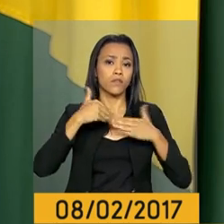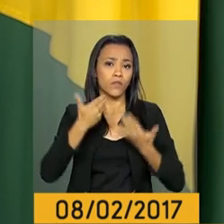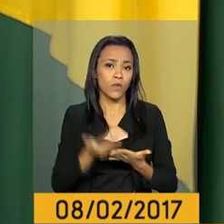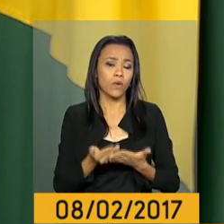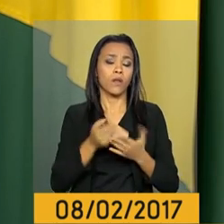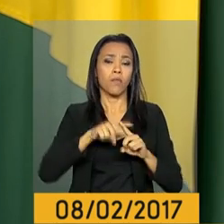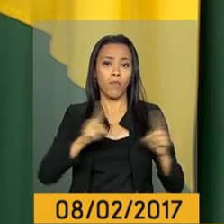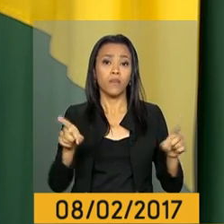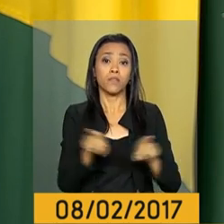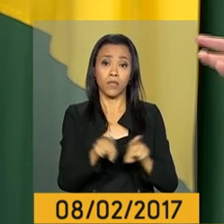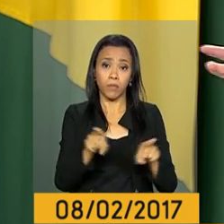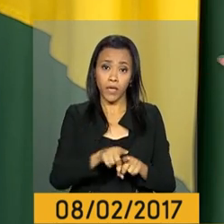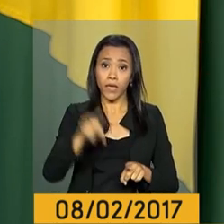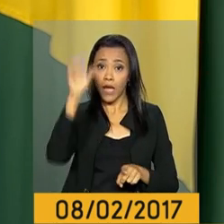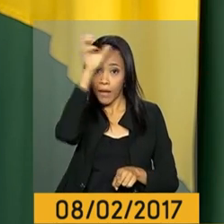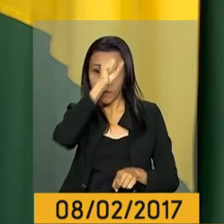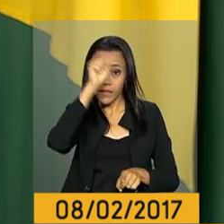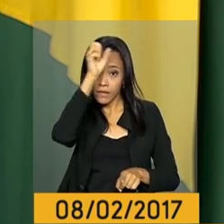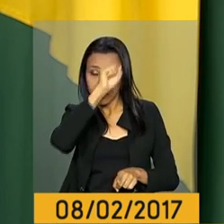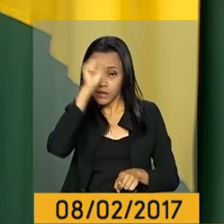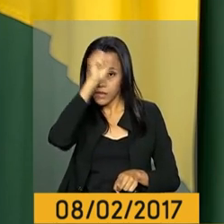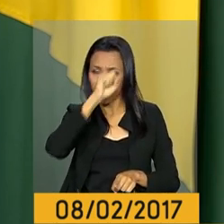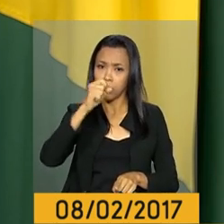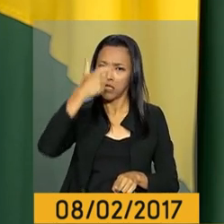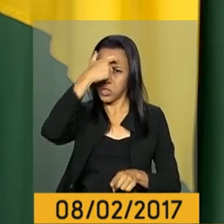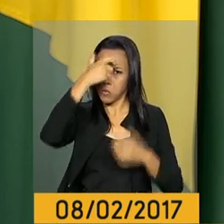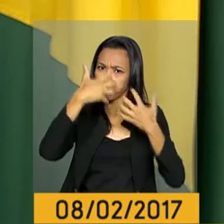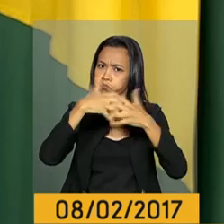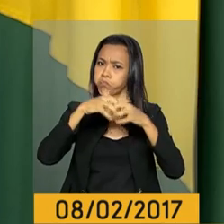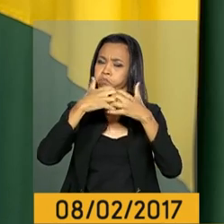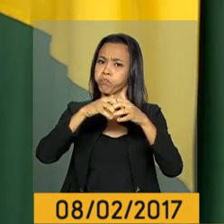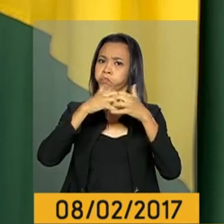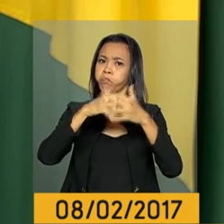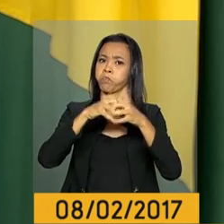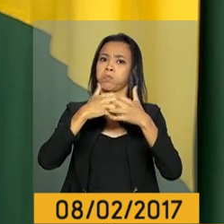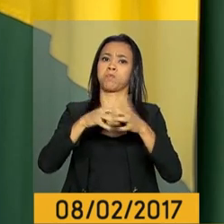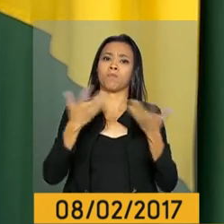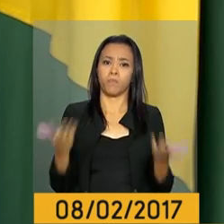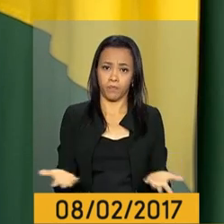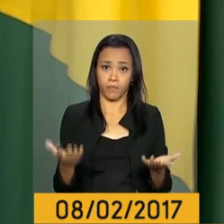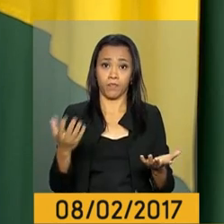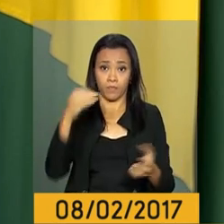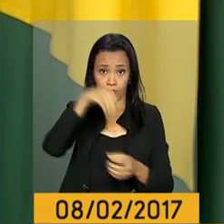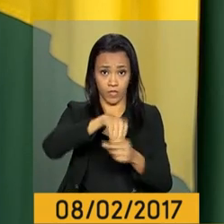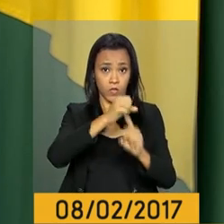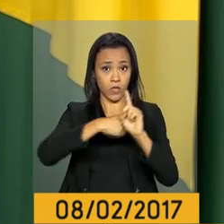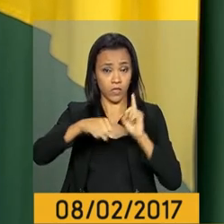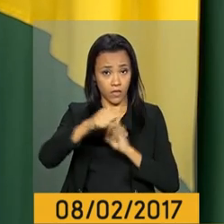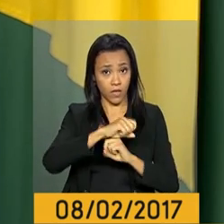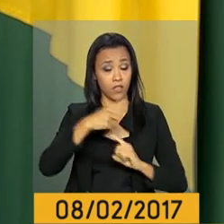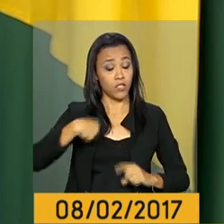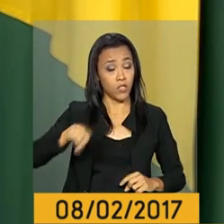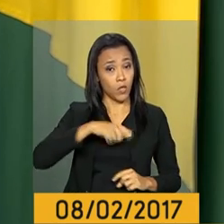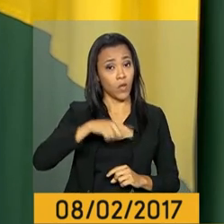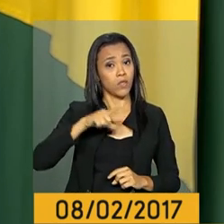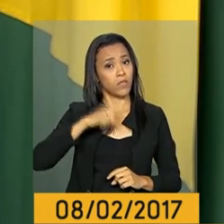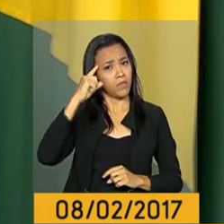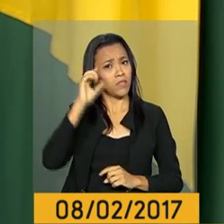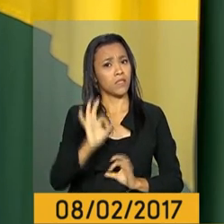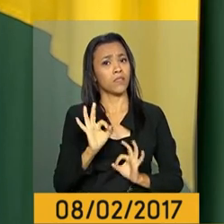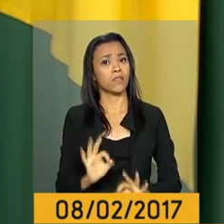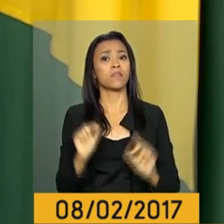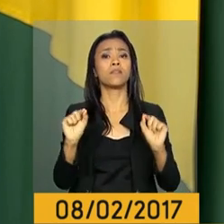social brasileiro o nosso sonho nesses do anos e pouco de governo todos nós tem absoluta convicção é que nós